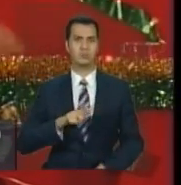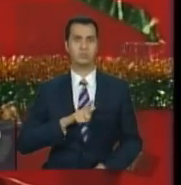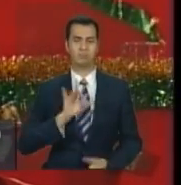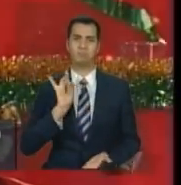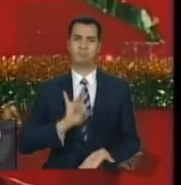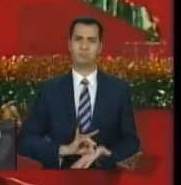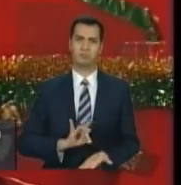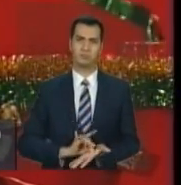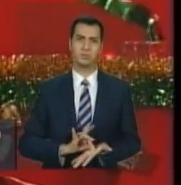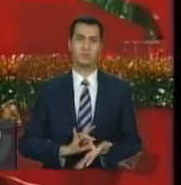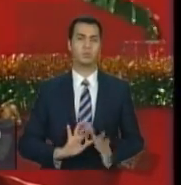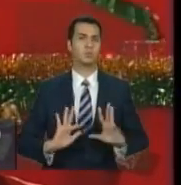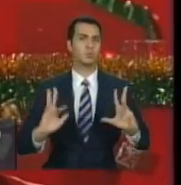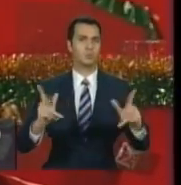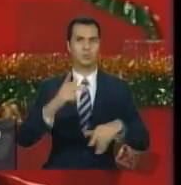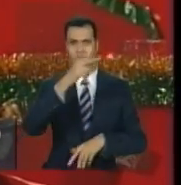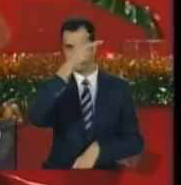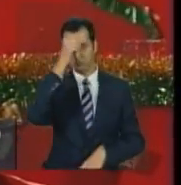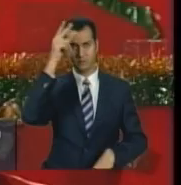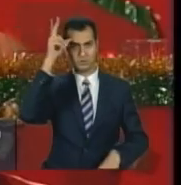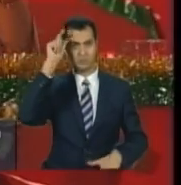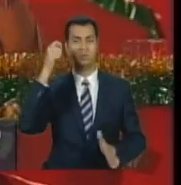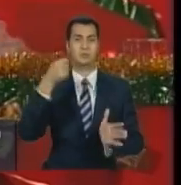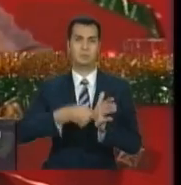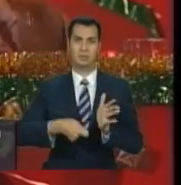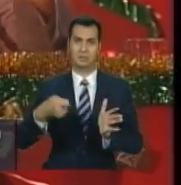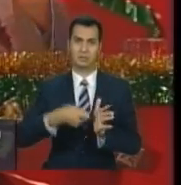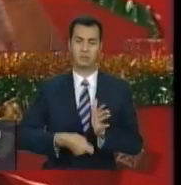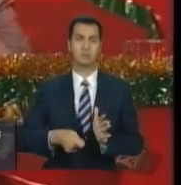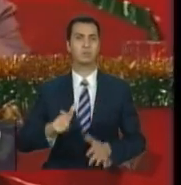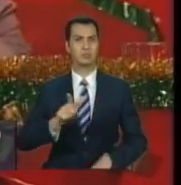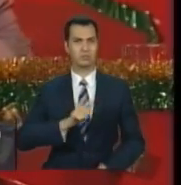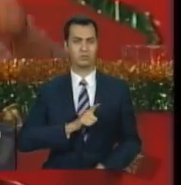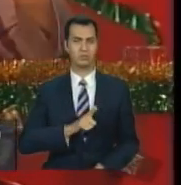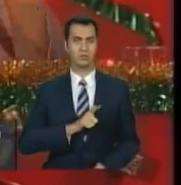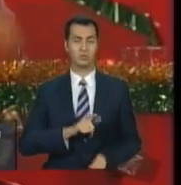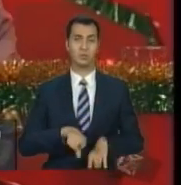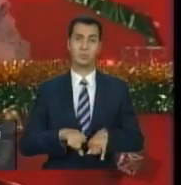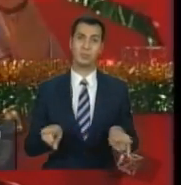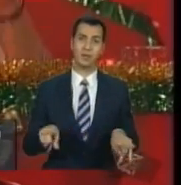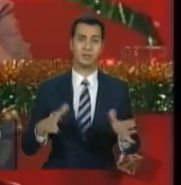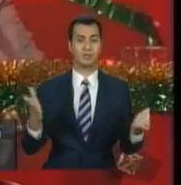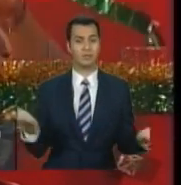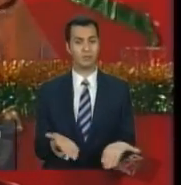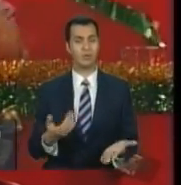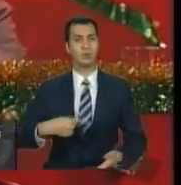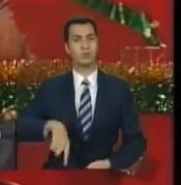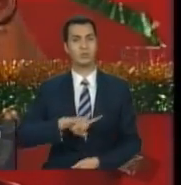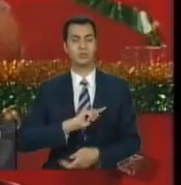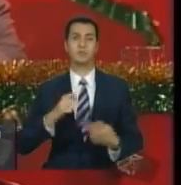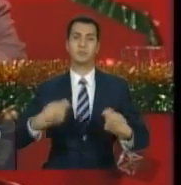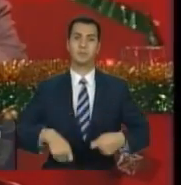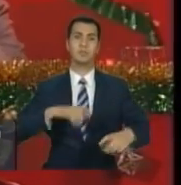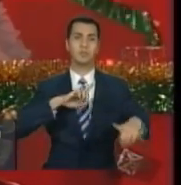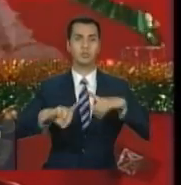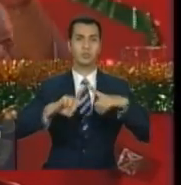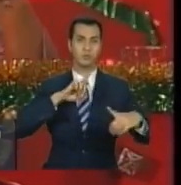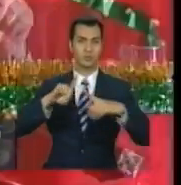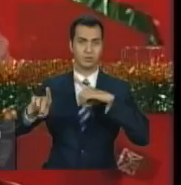uma grande pressão sobre elas. Mas é por isso que esse momento exige que a gente discuta